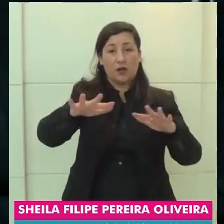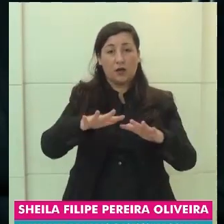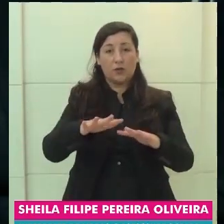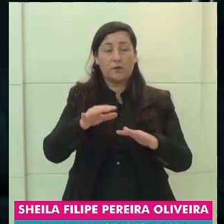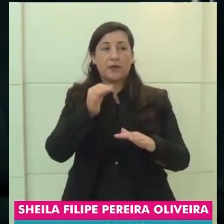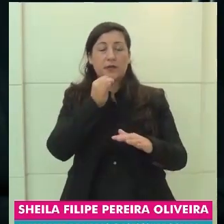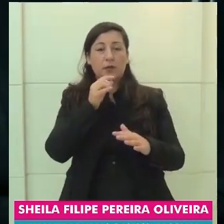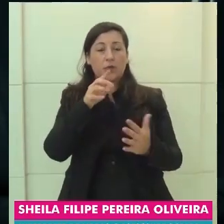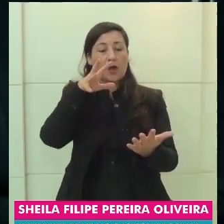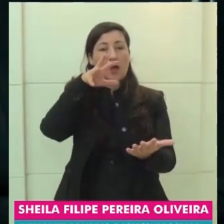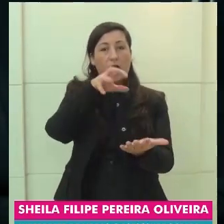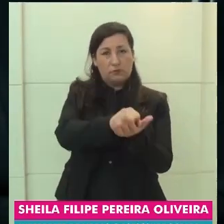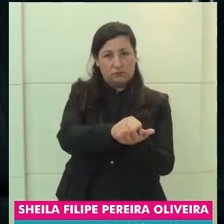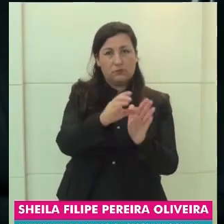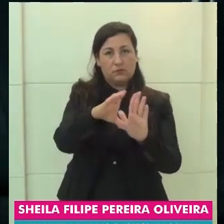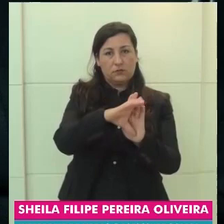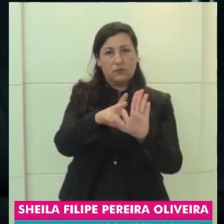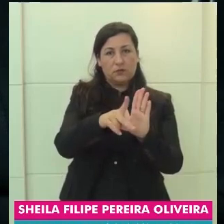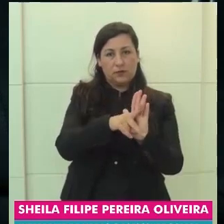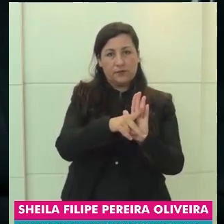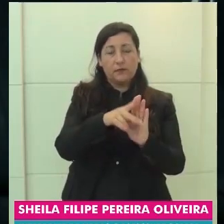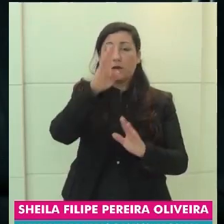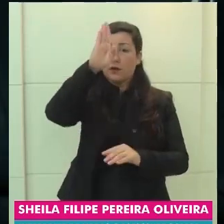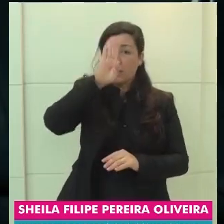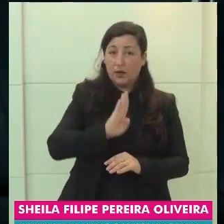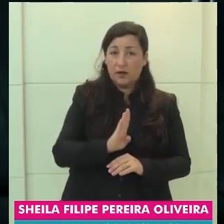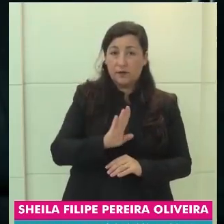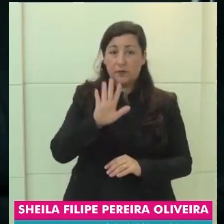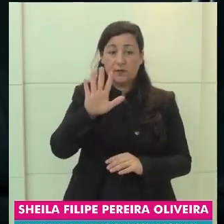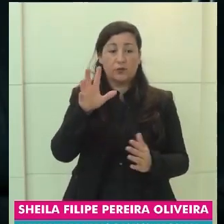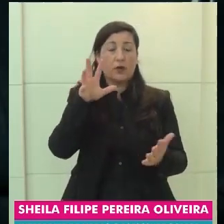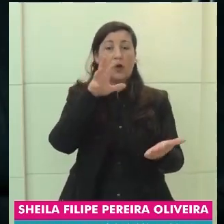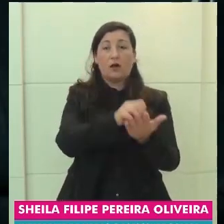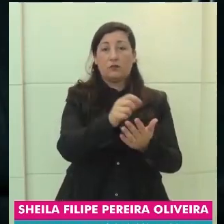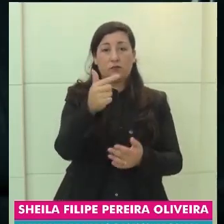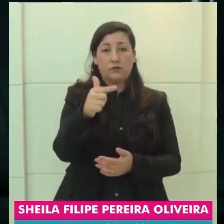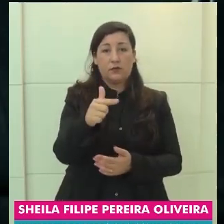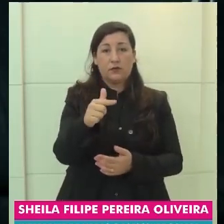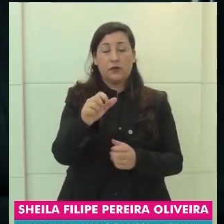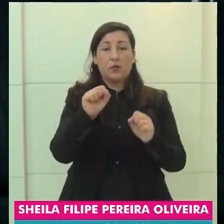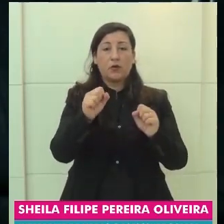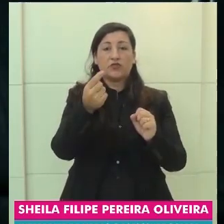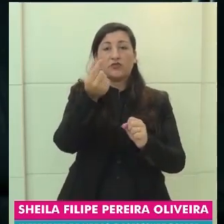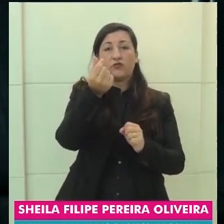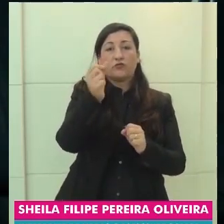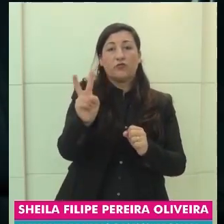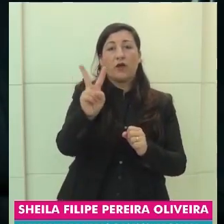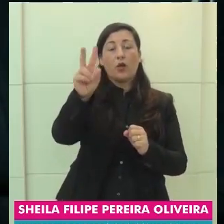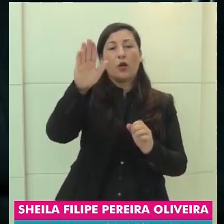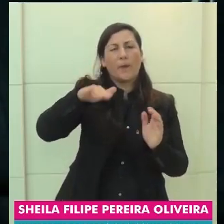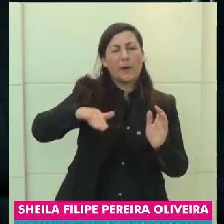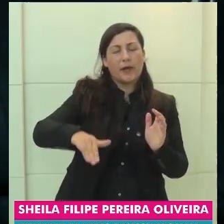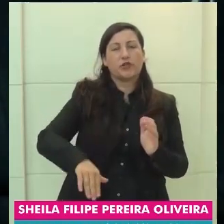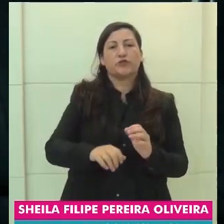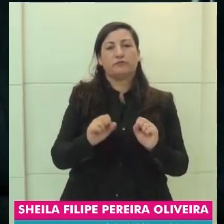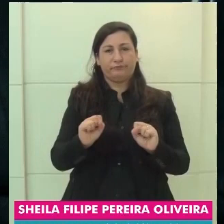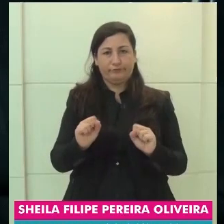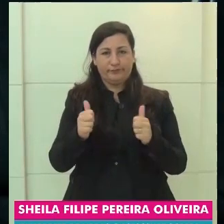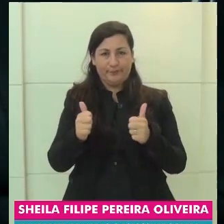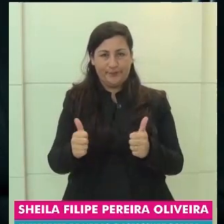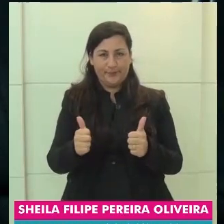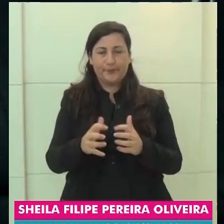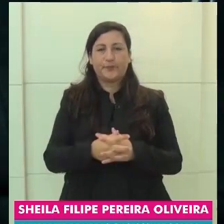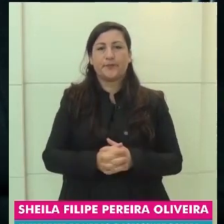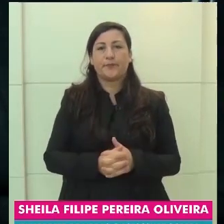Quem é cadastrado é gratuito. E quem não é cadastrado, a gente atende por um preço mais acessível, né? Para